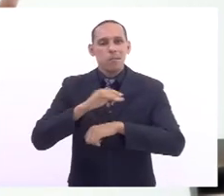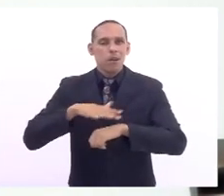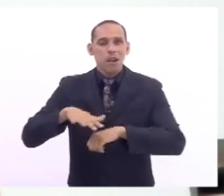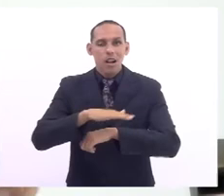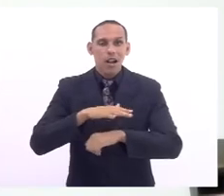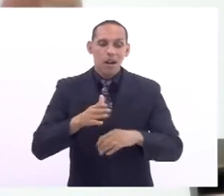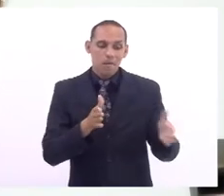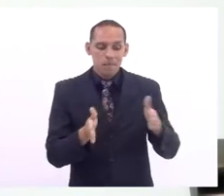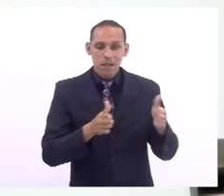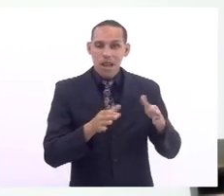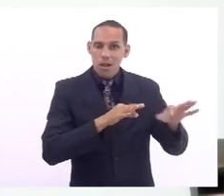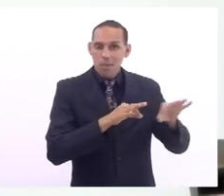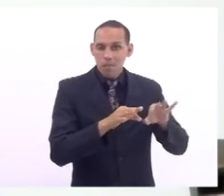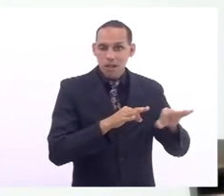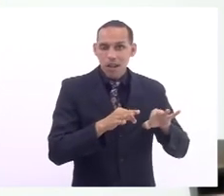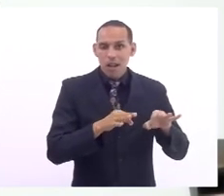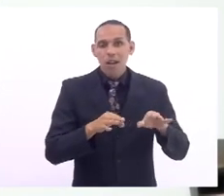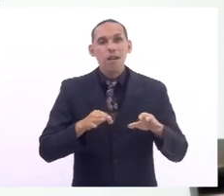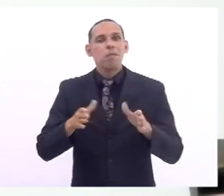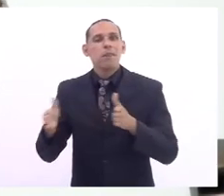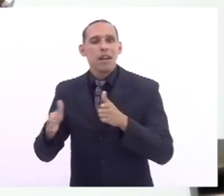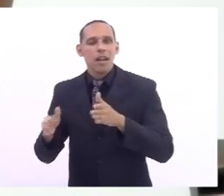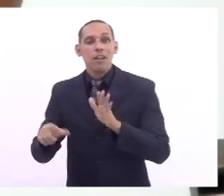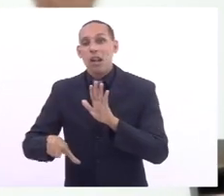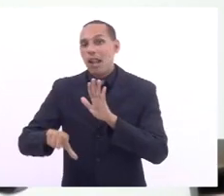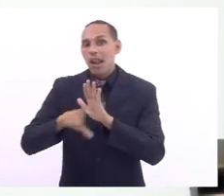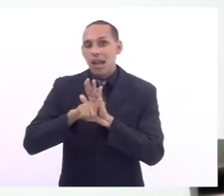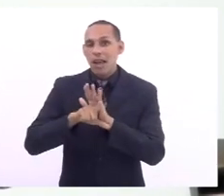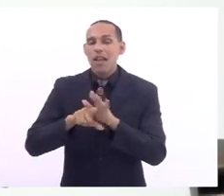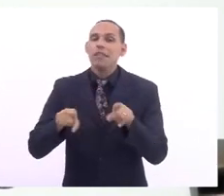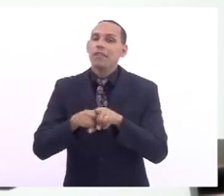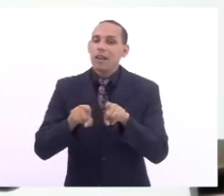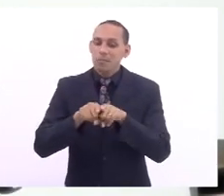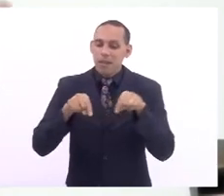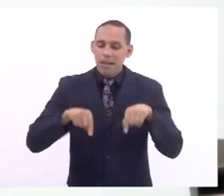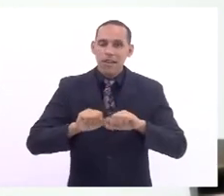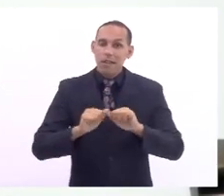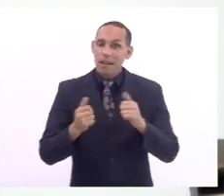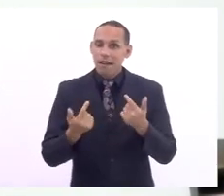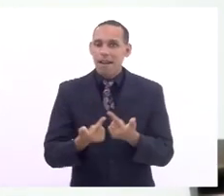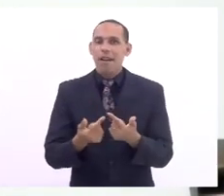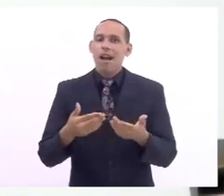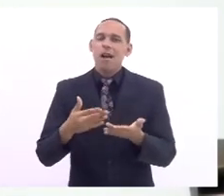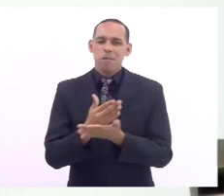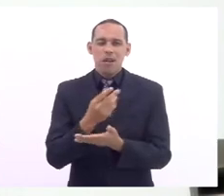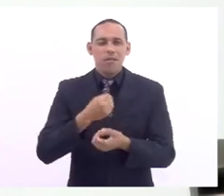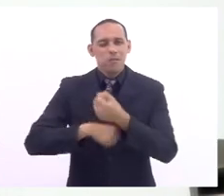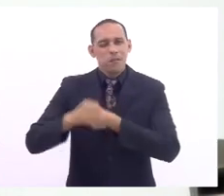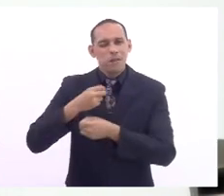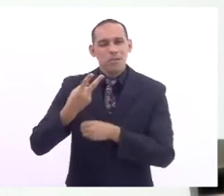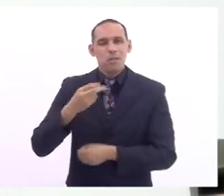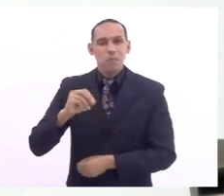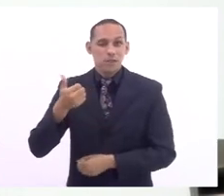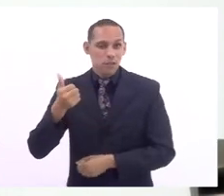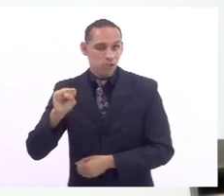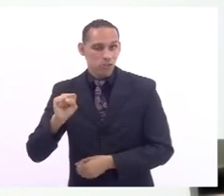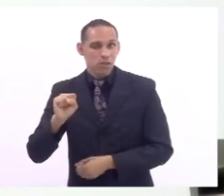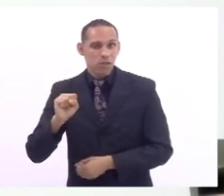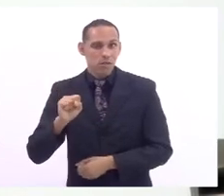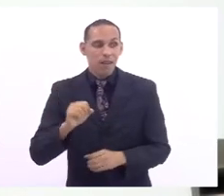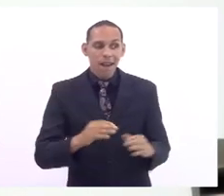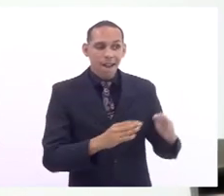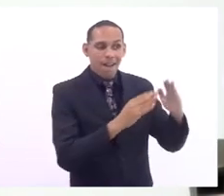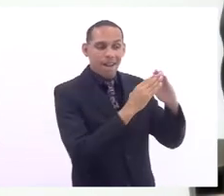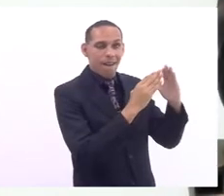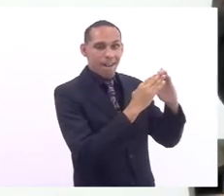plano no governo estava tramitando a lei da governança Metropolitana aqui na alerj de foi aprovado 2018 EA casa teve a oportunidade